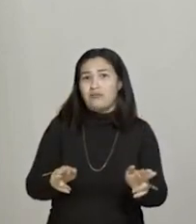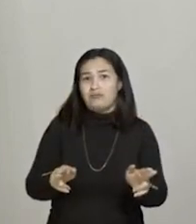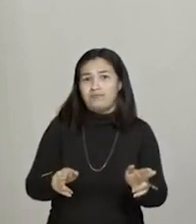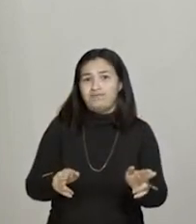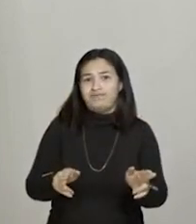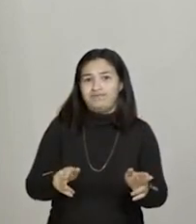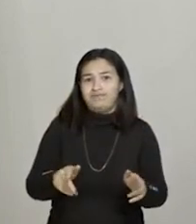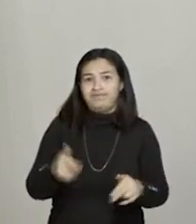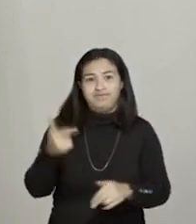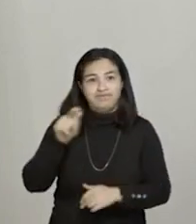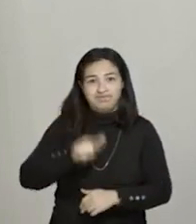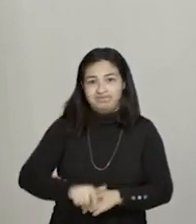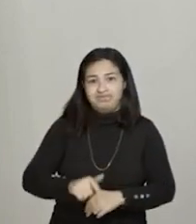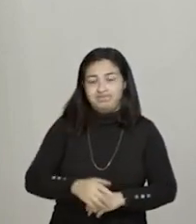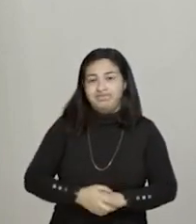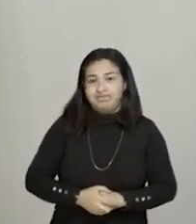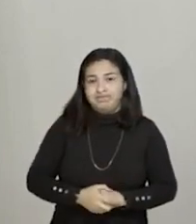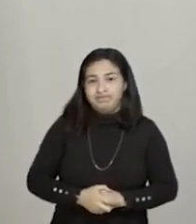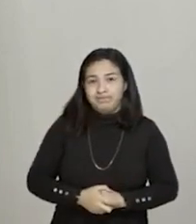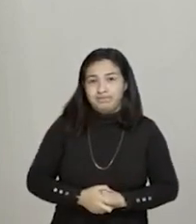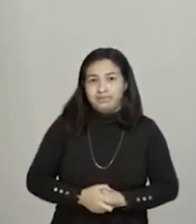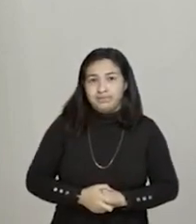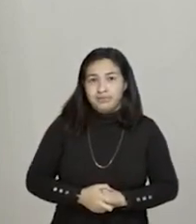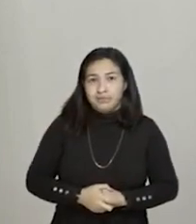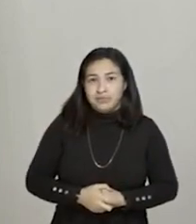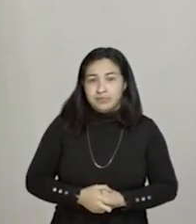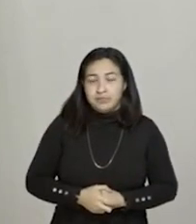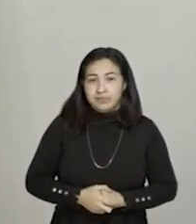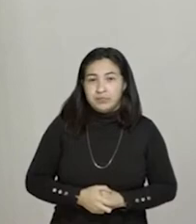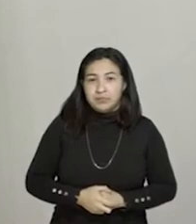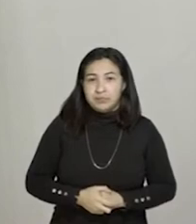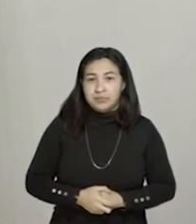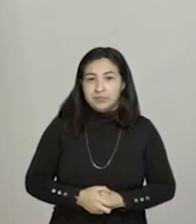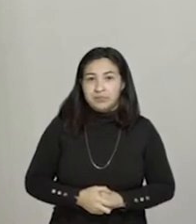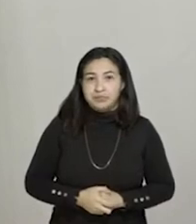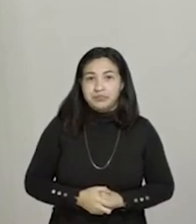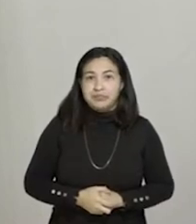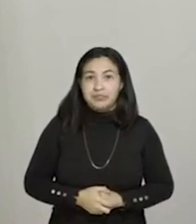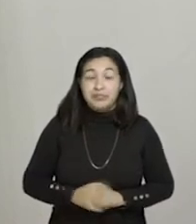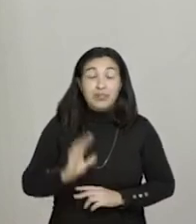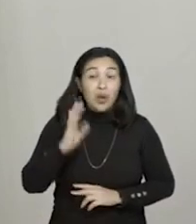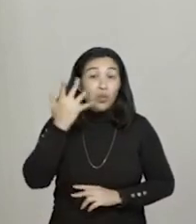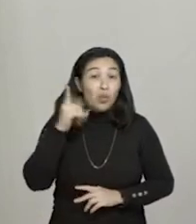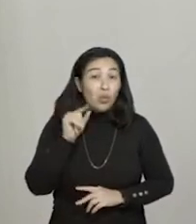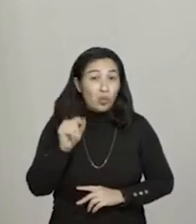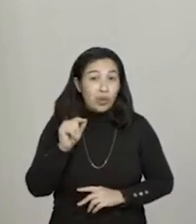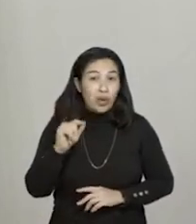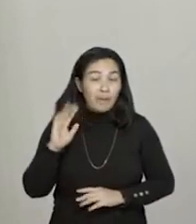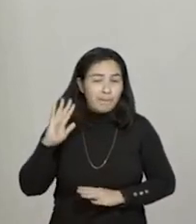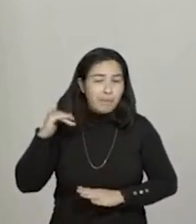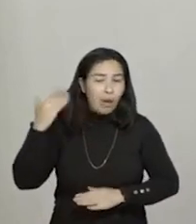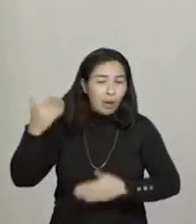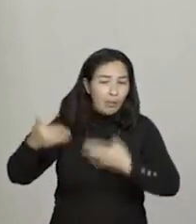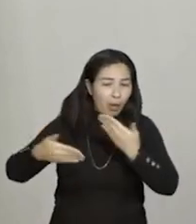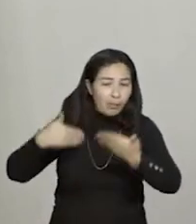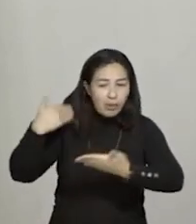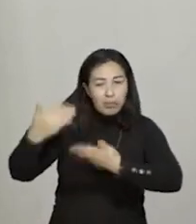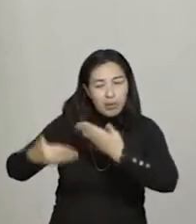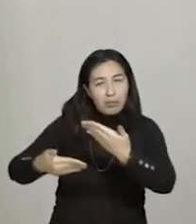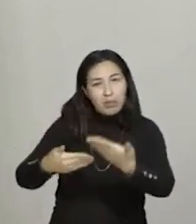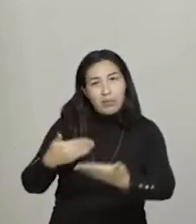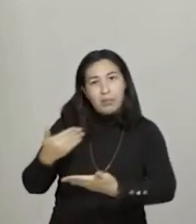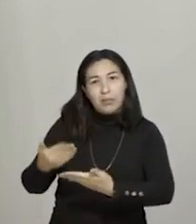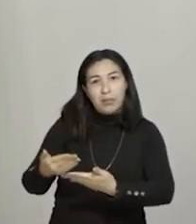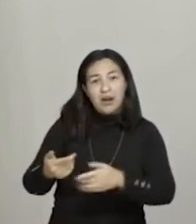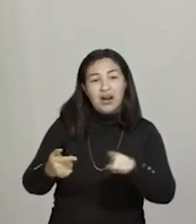Rio Tubarão e isso fez com que ao longo das décadas que se passaram um